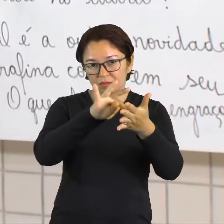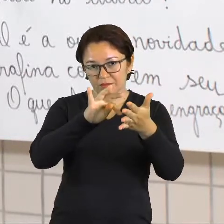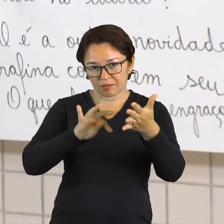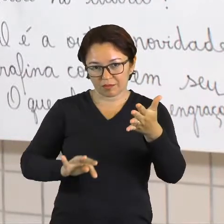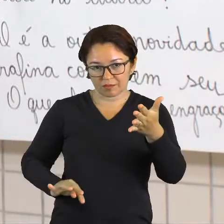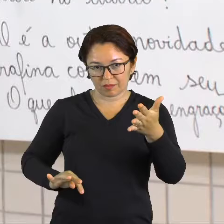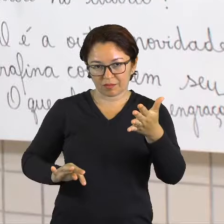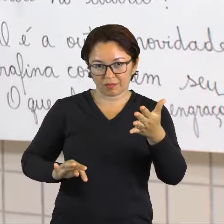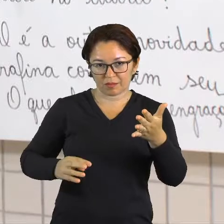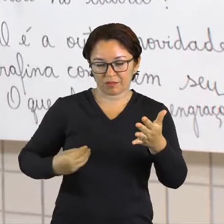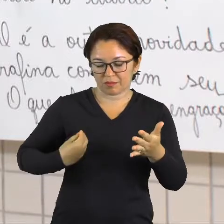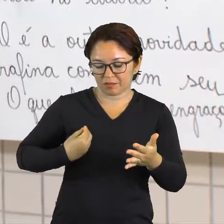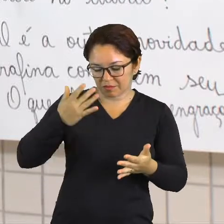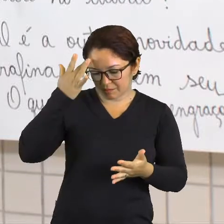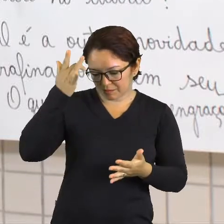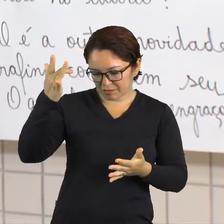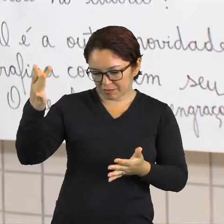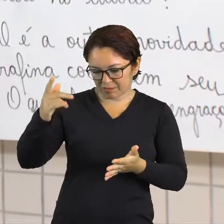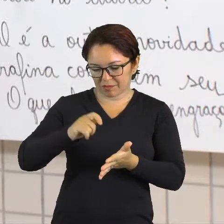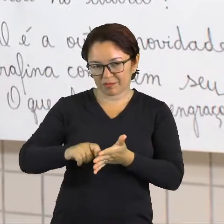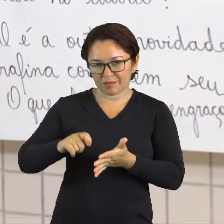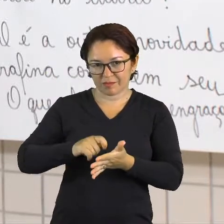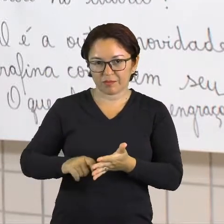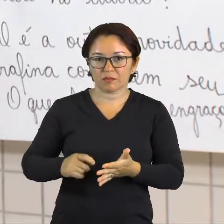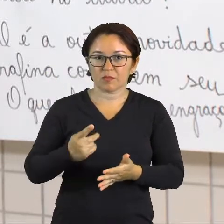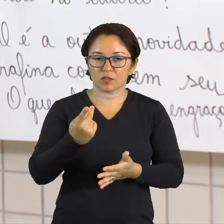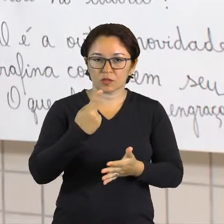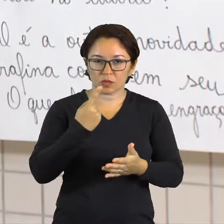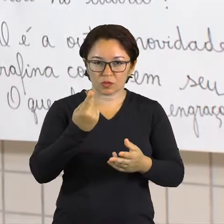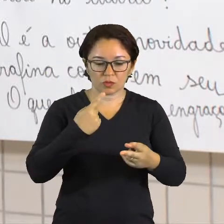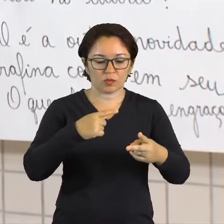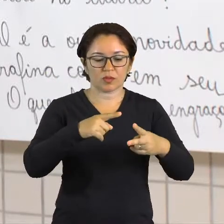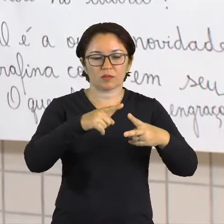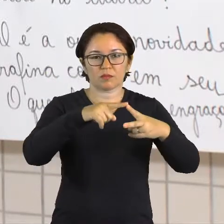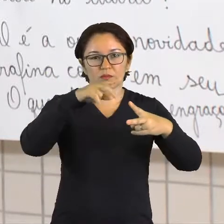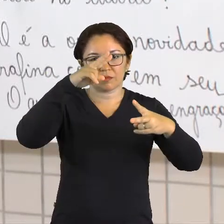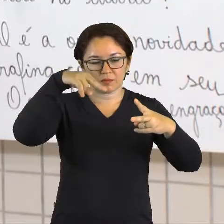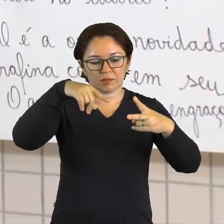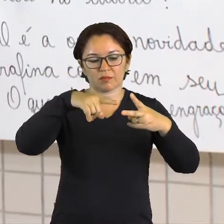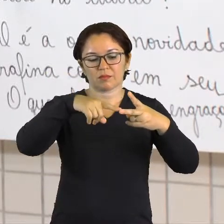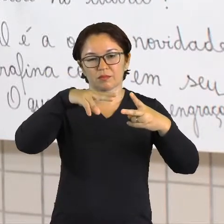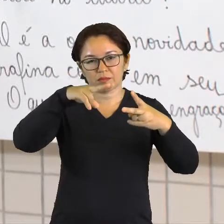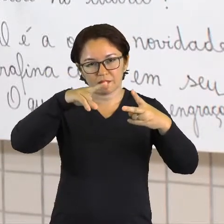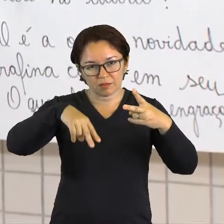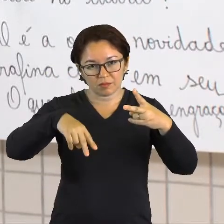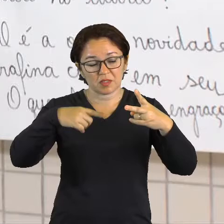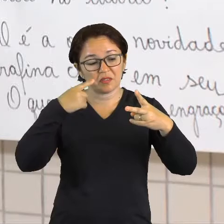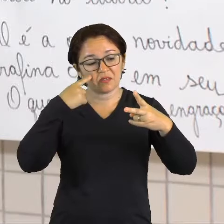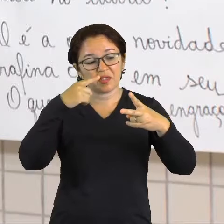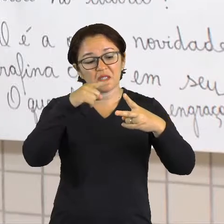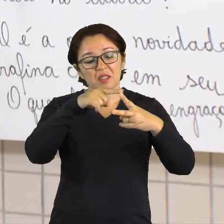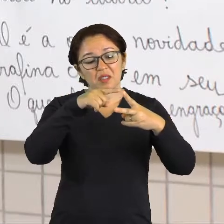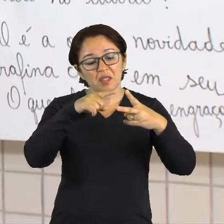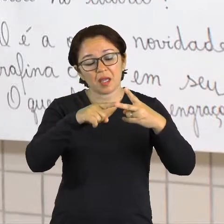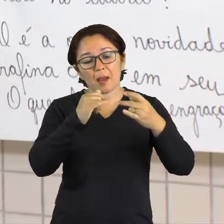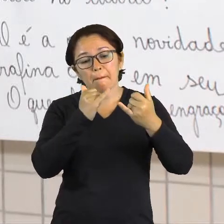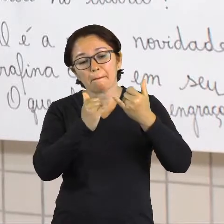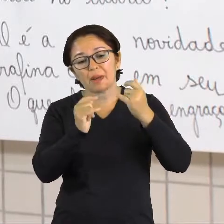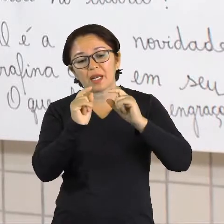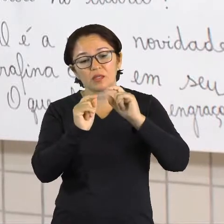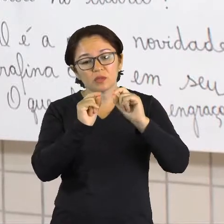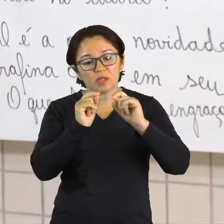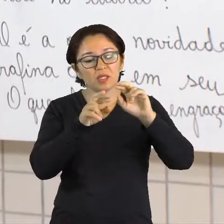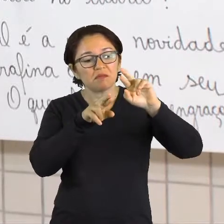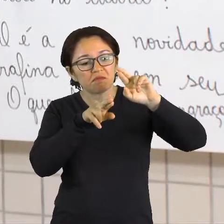fazer a interpretação, a leitura e ver o que esses 2 textos têm de similar e diferente,